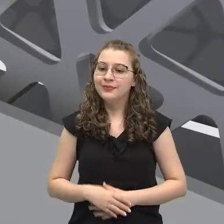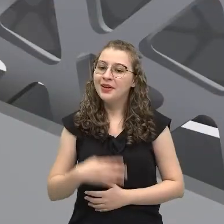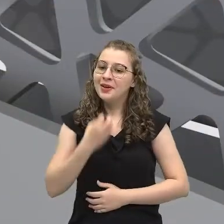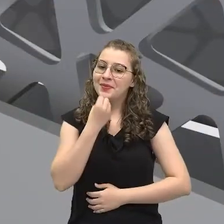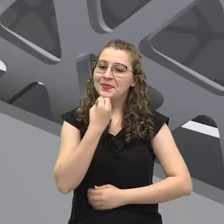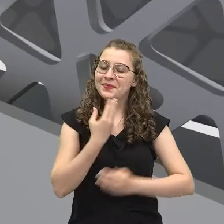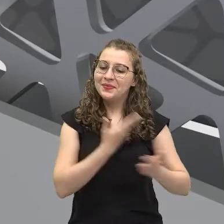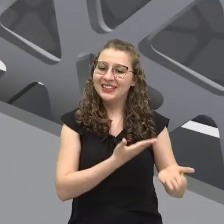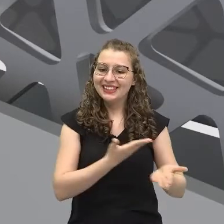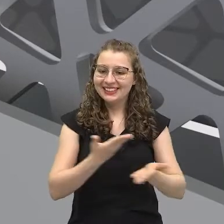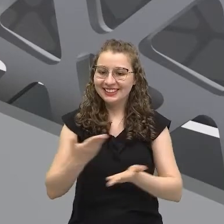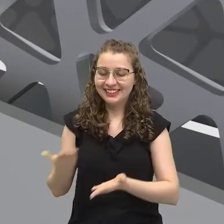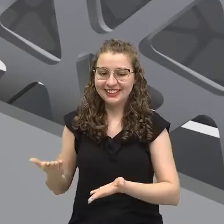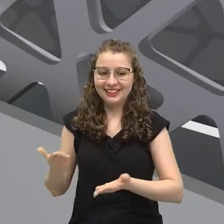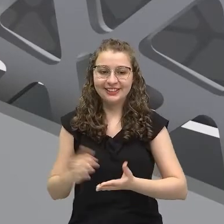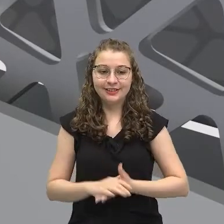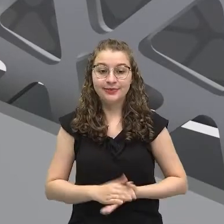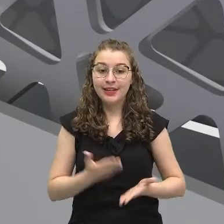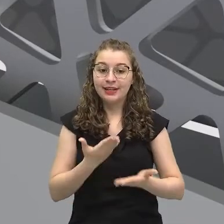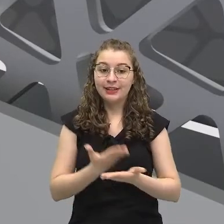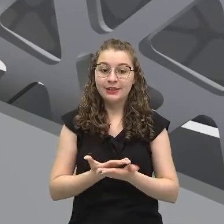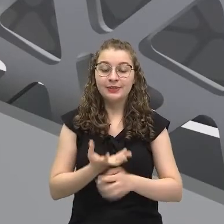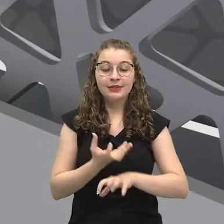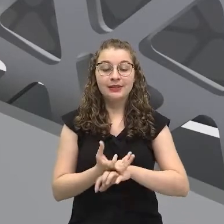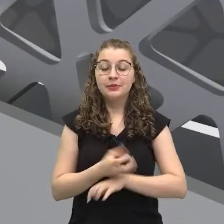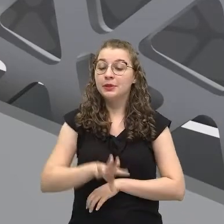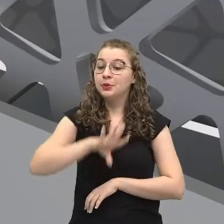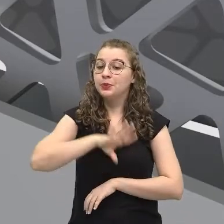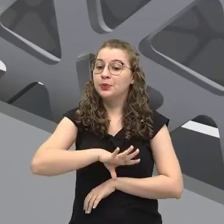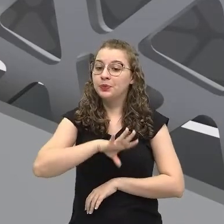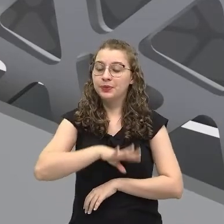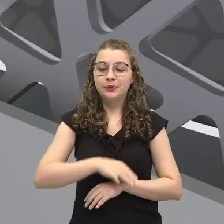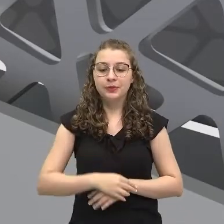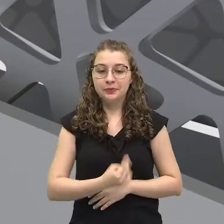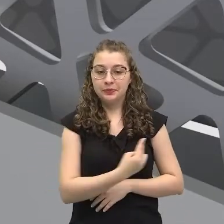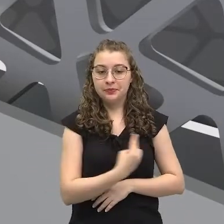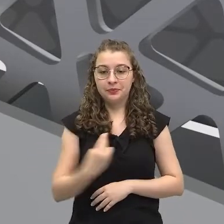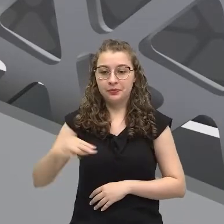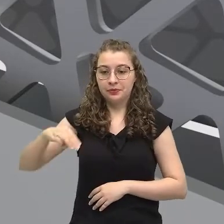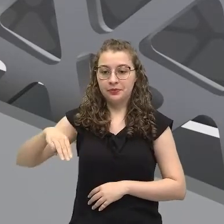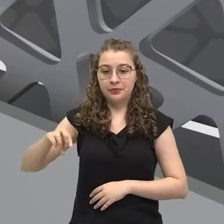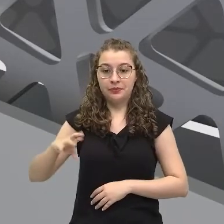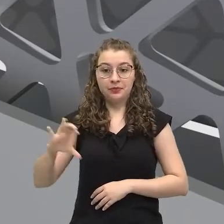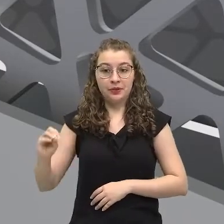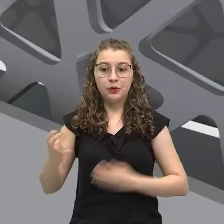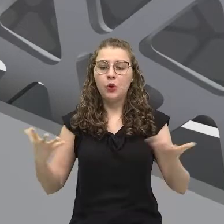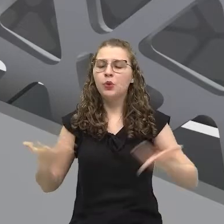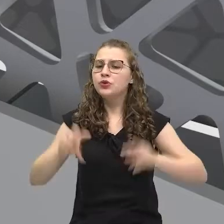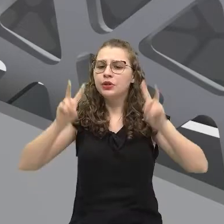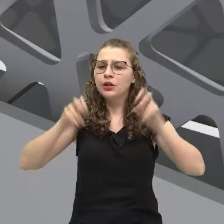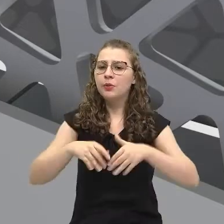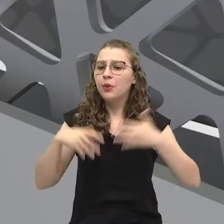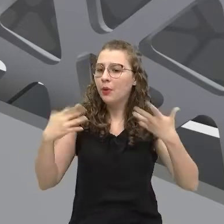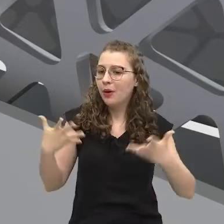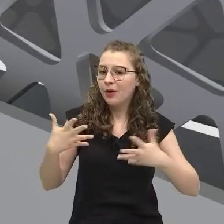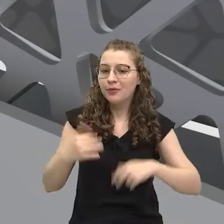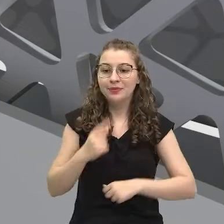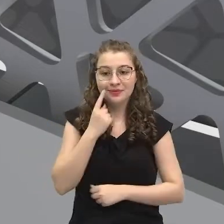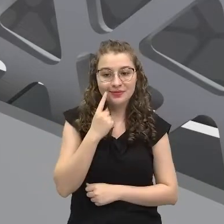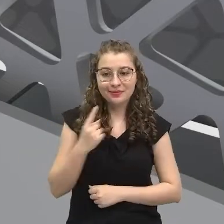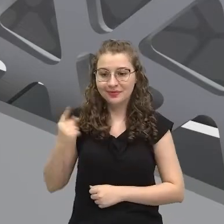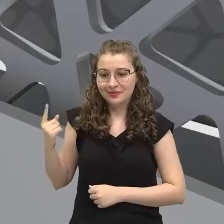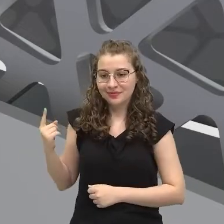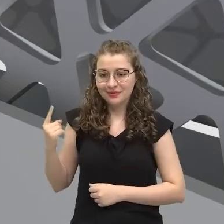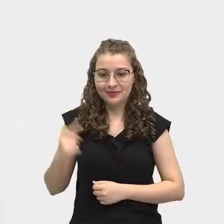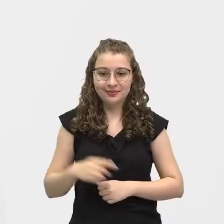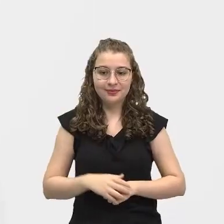Sejam bem-vindos! Mais uma aula de língua portuguesa. Sou o professor Mário, vamos ao objeto de conhecimento da aula de hoje? Vamos